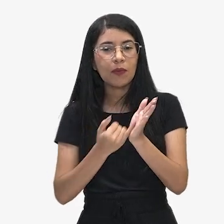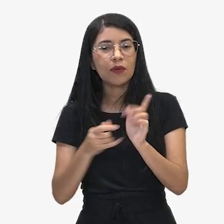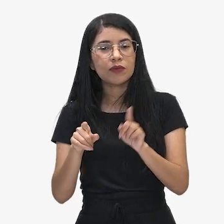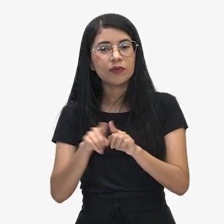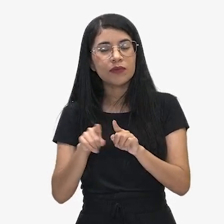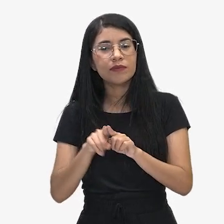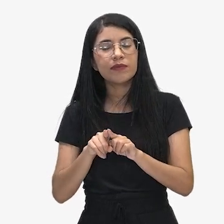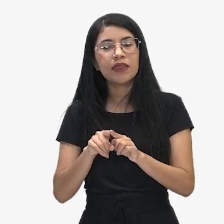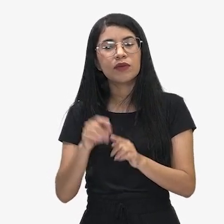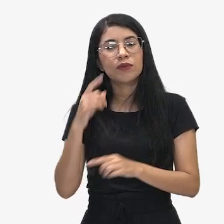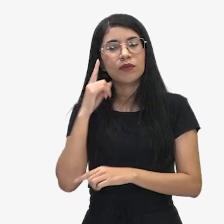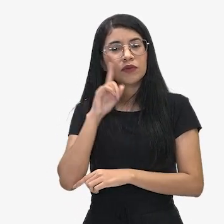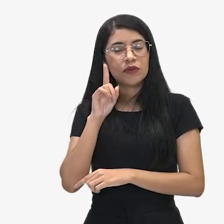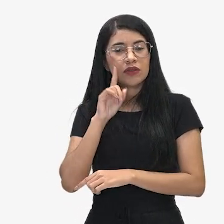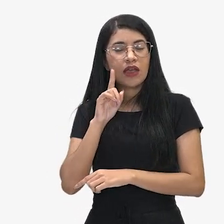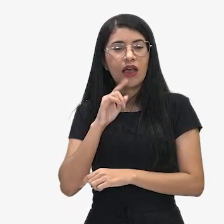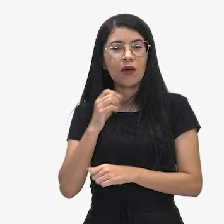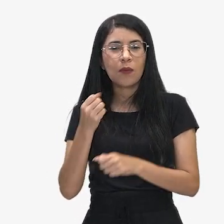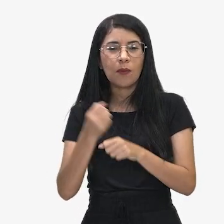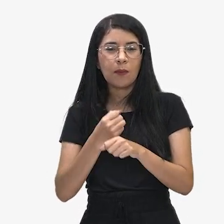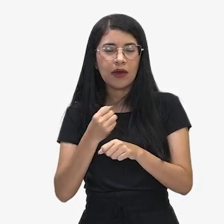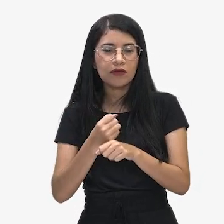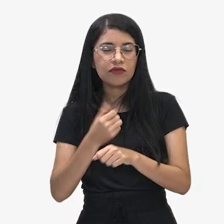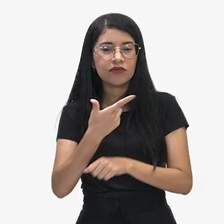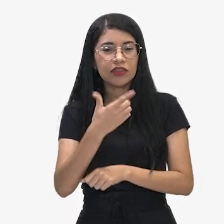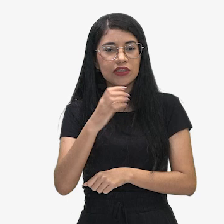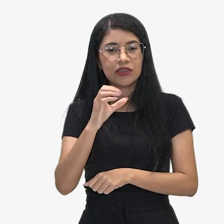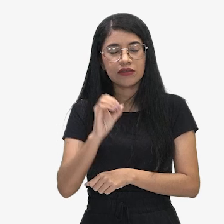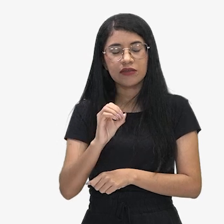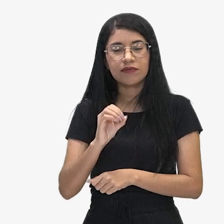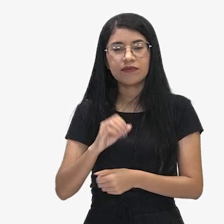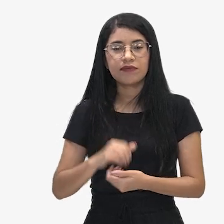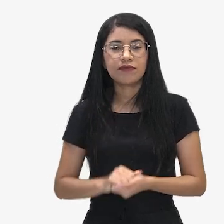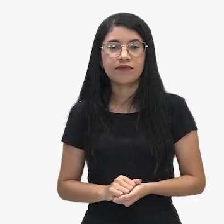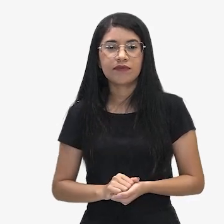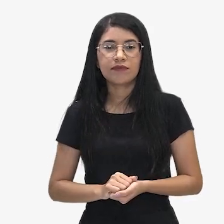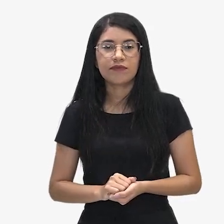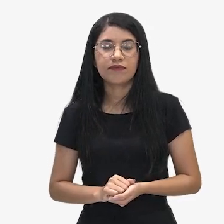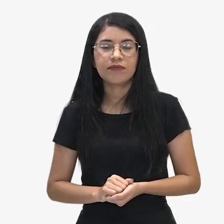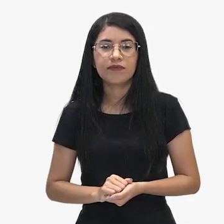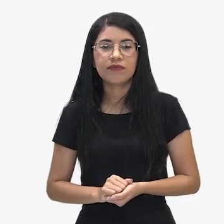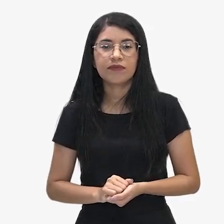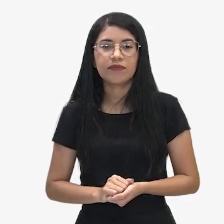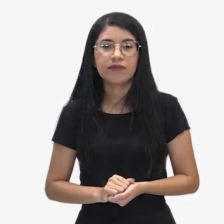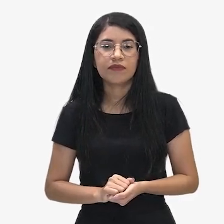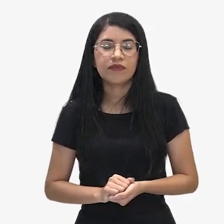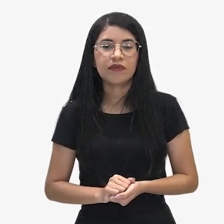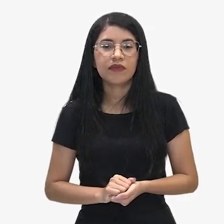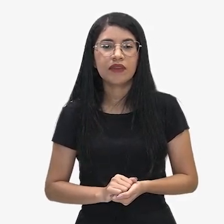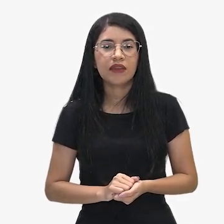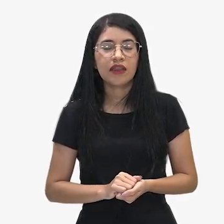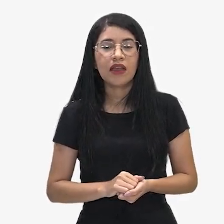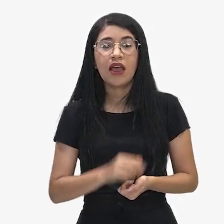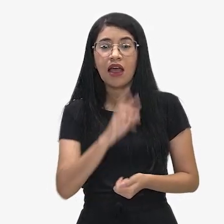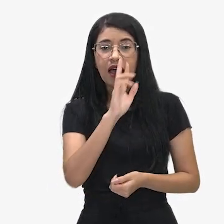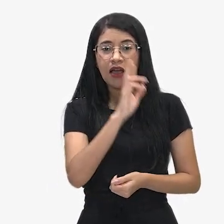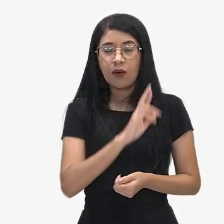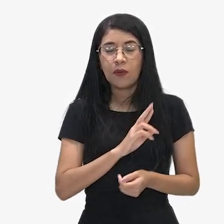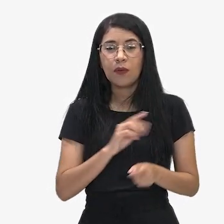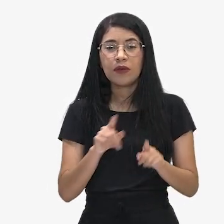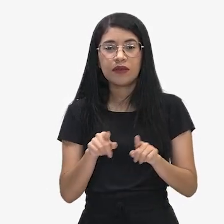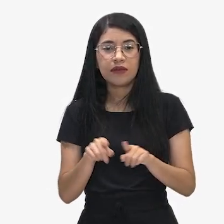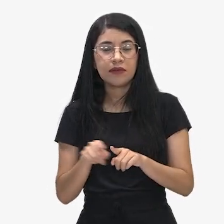que durou cerca de 20 anos. Adiante, galera, vamos lá. A União Soviética e Estados